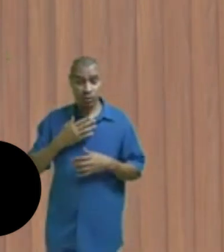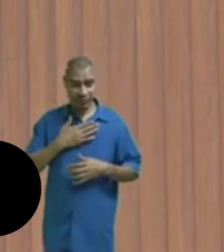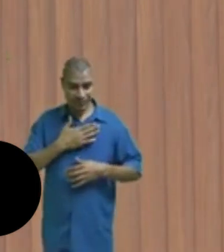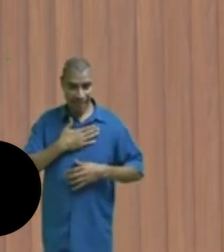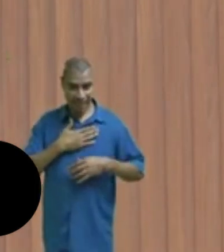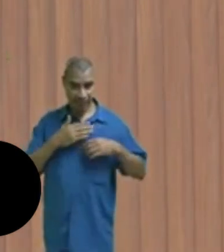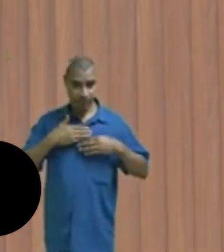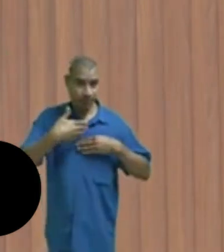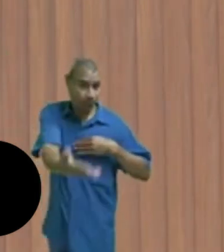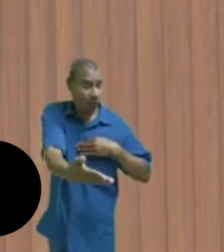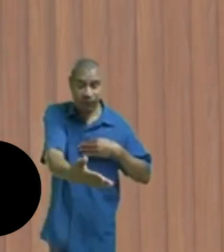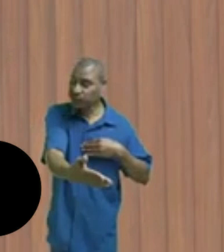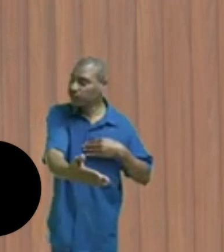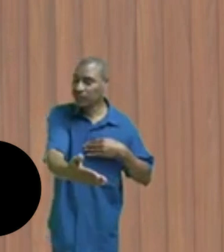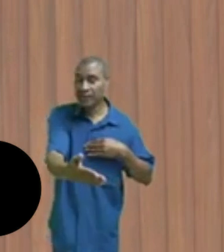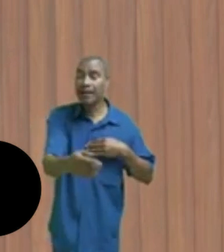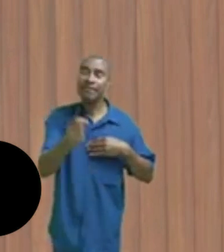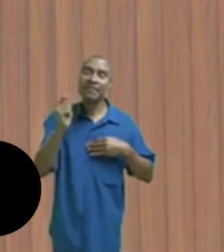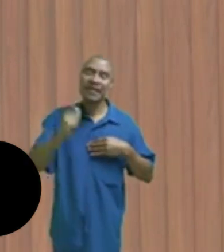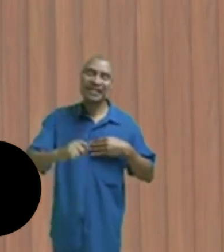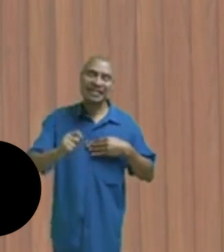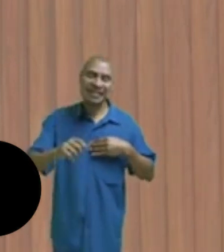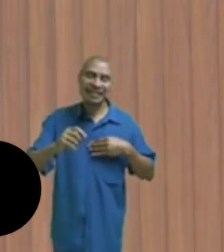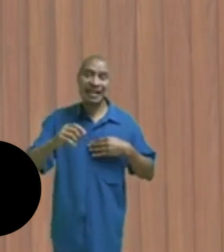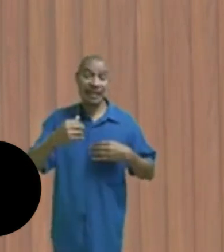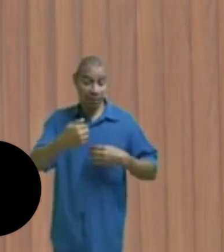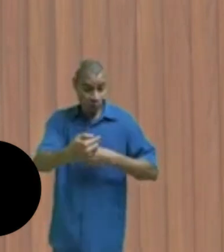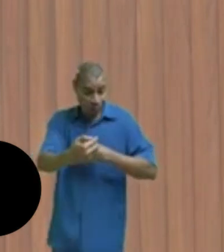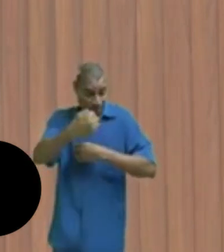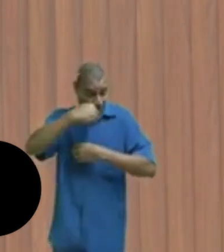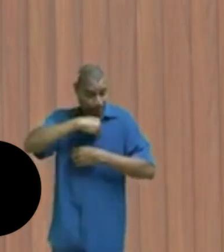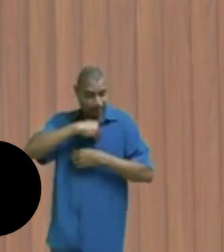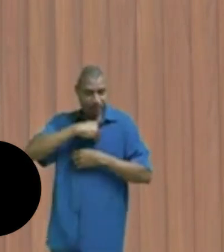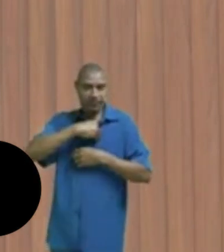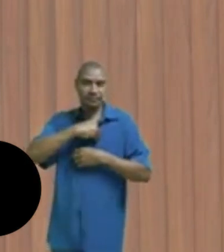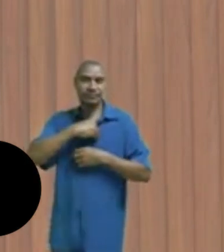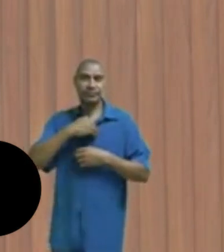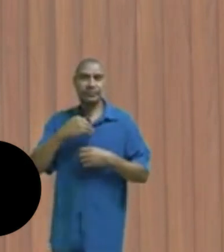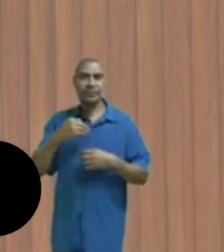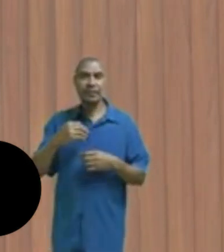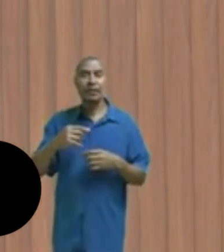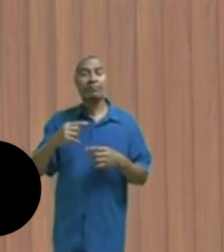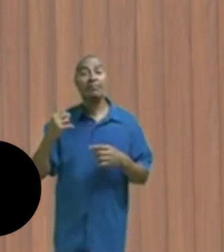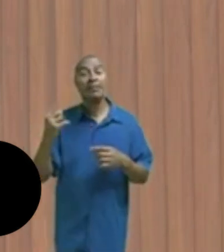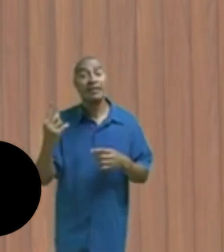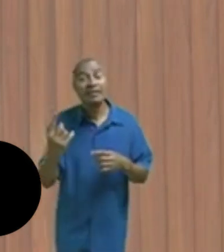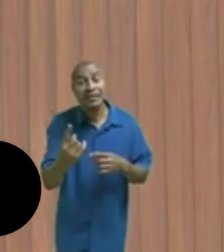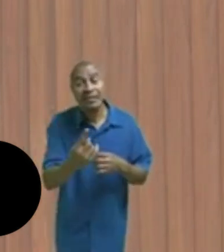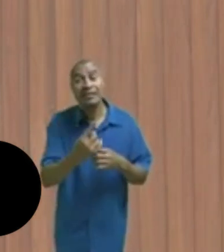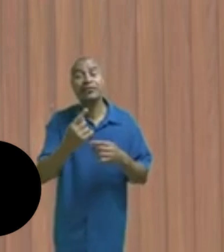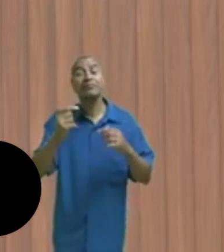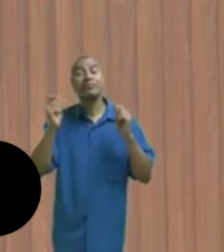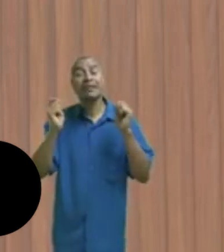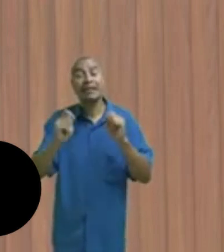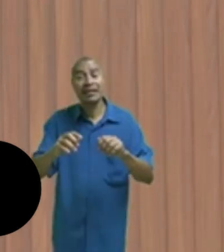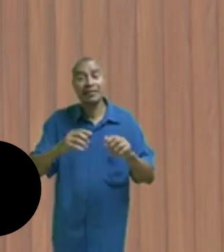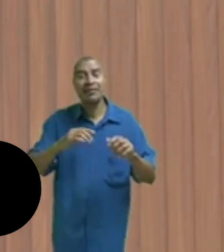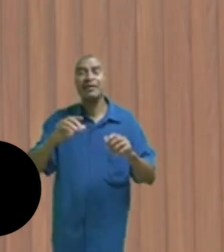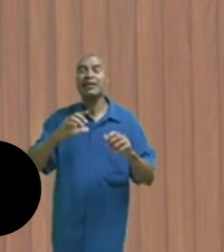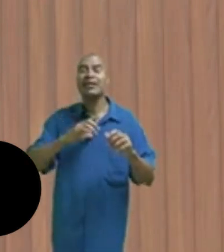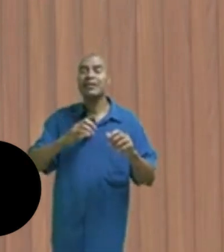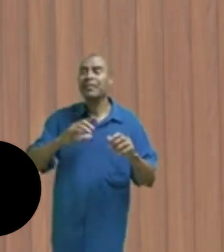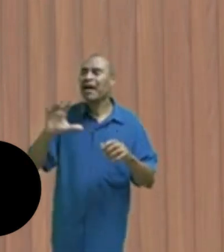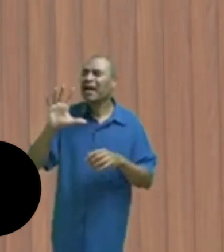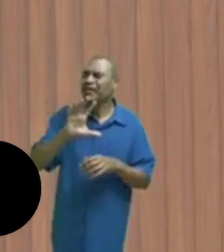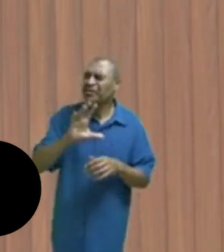E tem que ocorrer o novo nascimento para que possa existir uma adoração